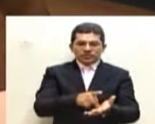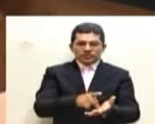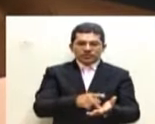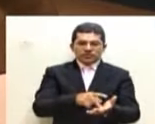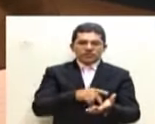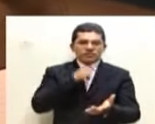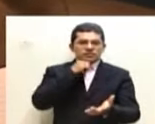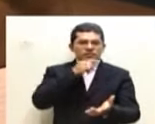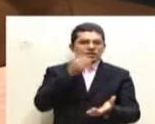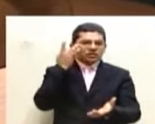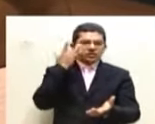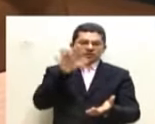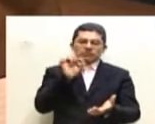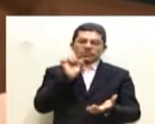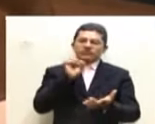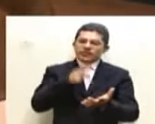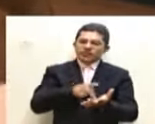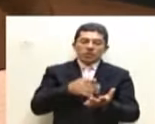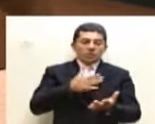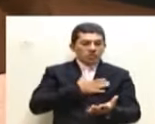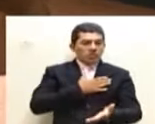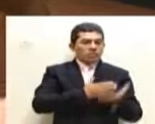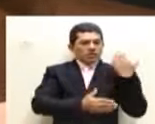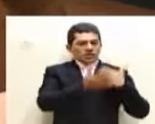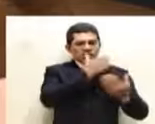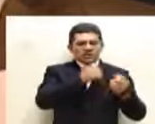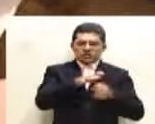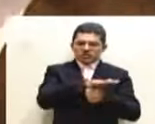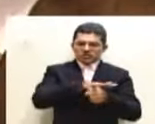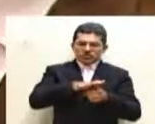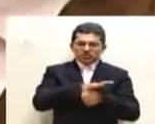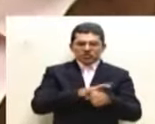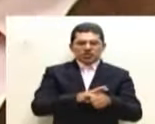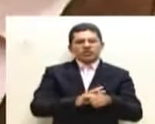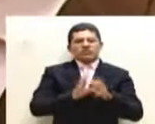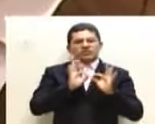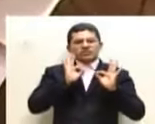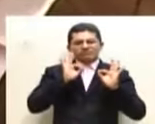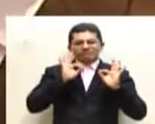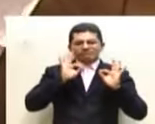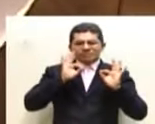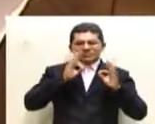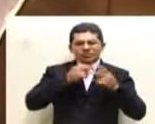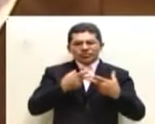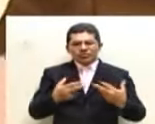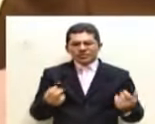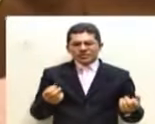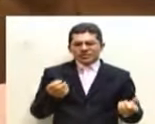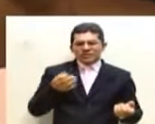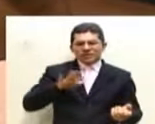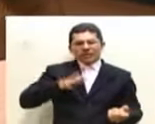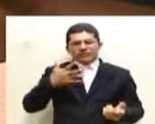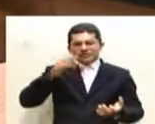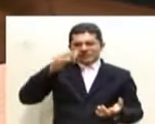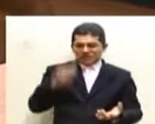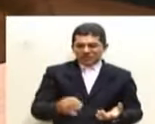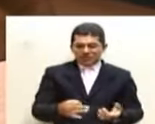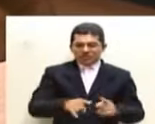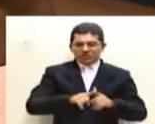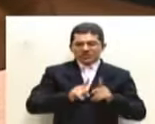sabe o que é verdade. Meu passado está cheio de certezas absolutas que ruíram com os meus